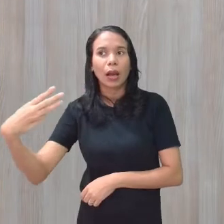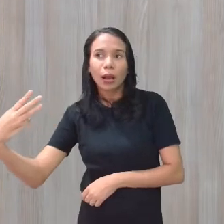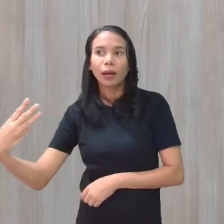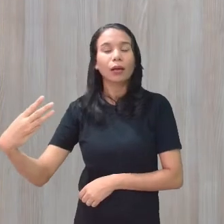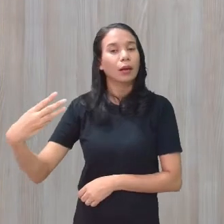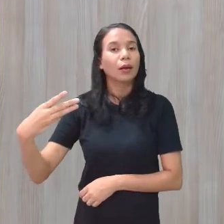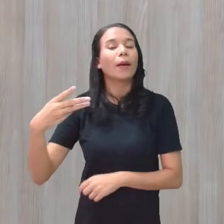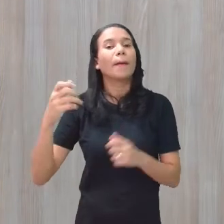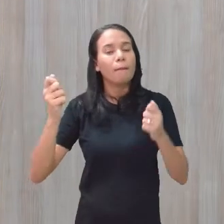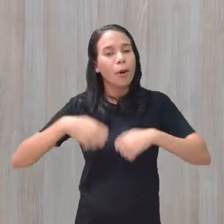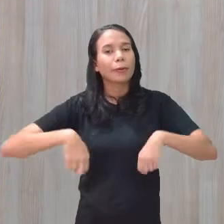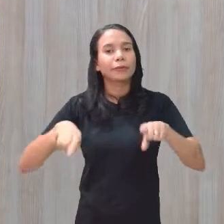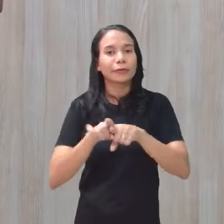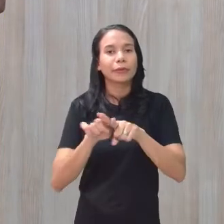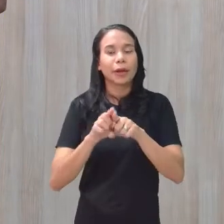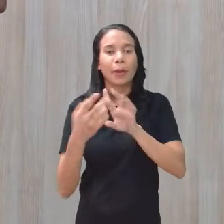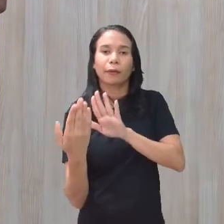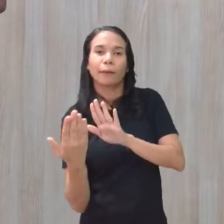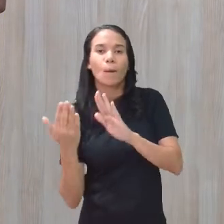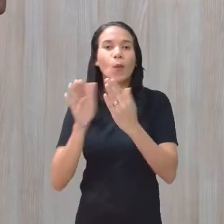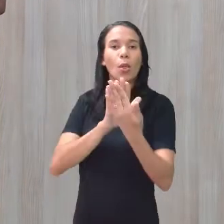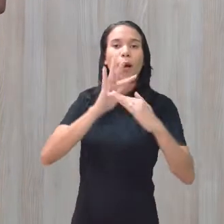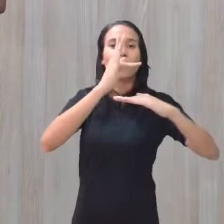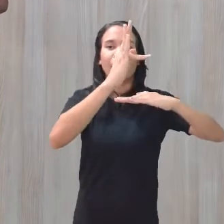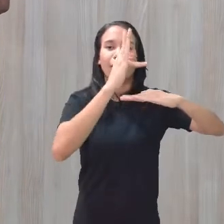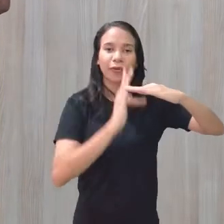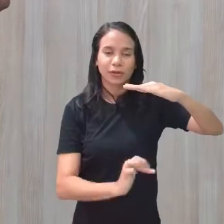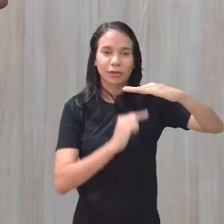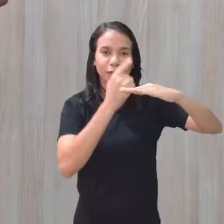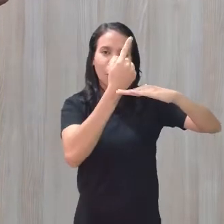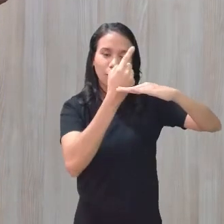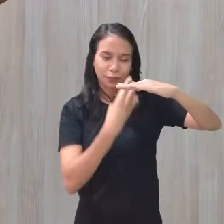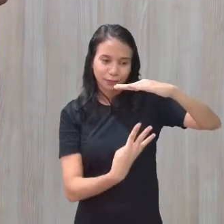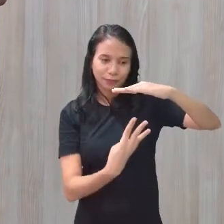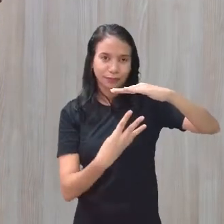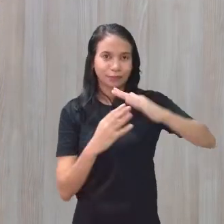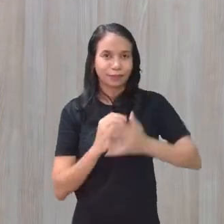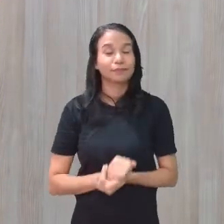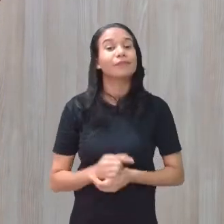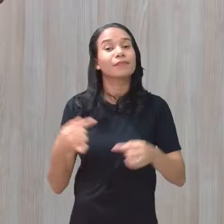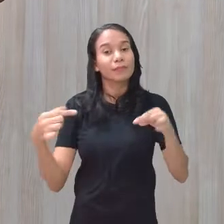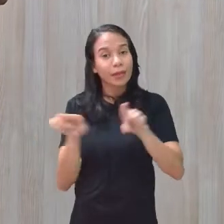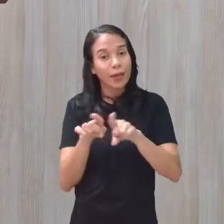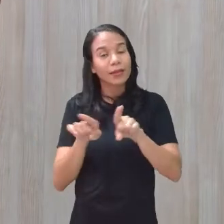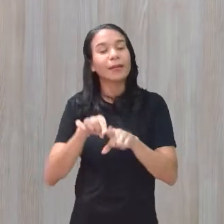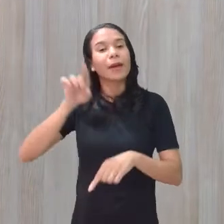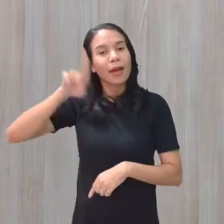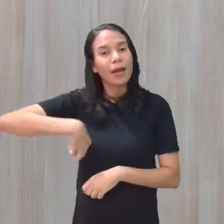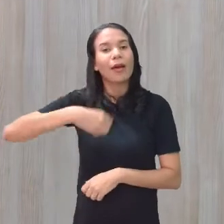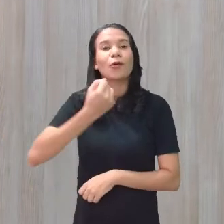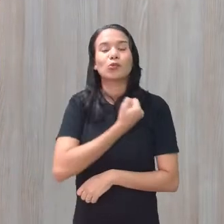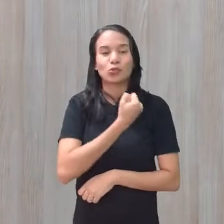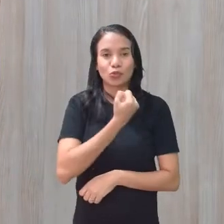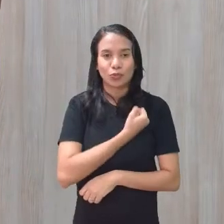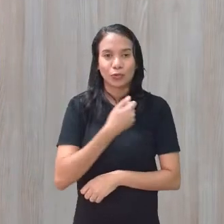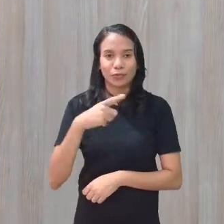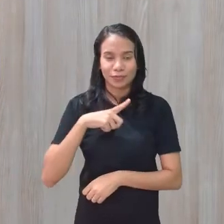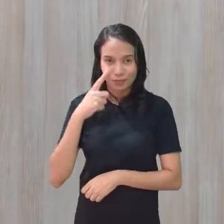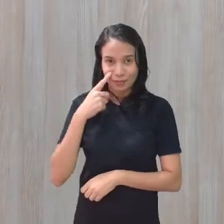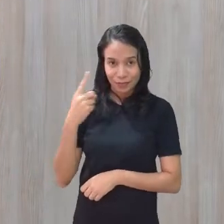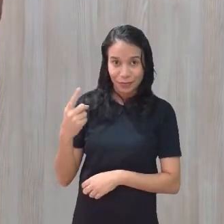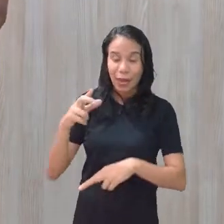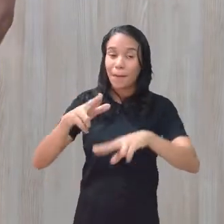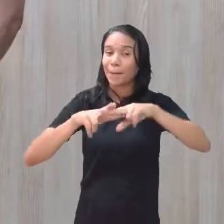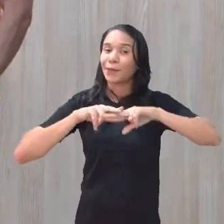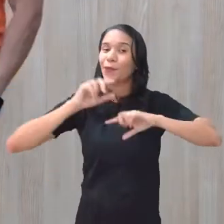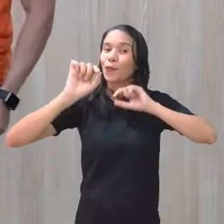0,3333 eu também posso escrever na forma de fração, que é 1/3, que também é um número racional. Então eu tenho